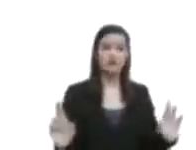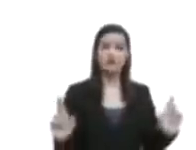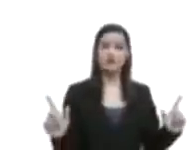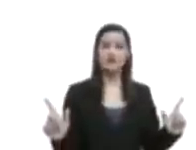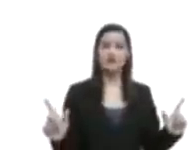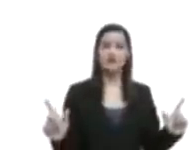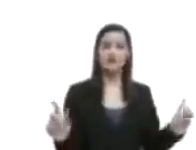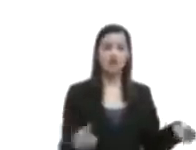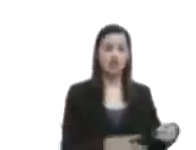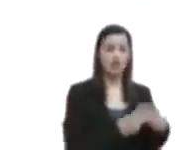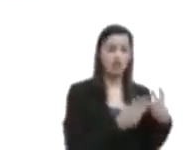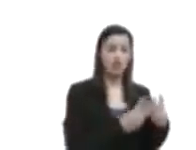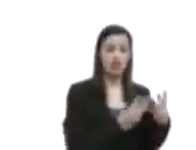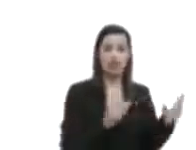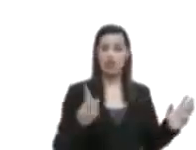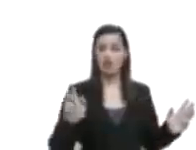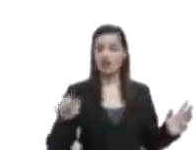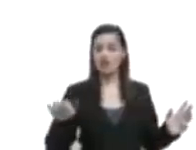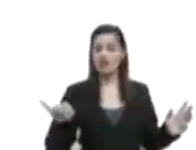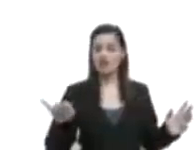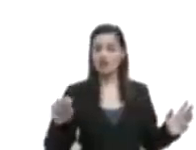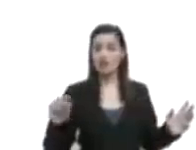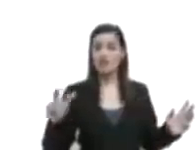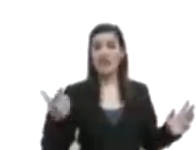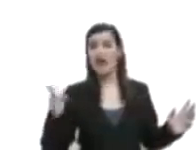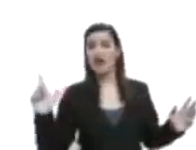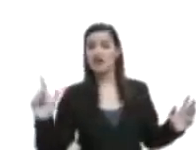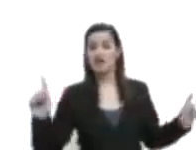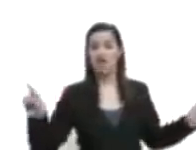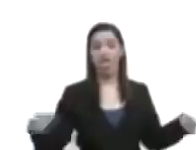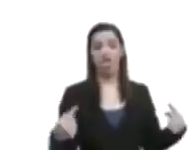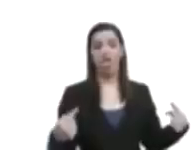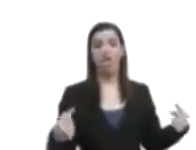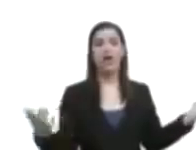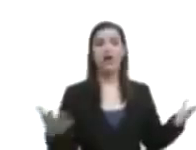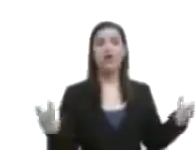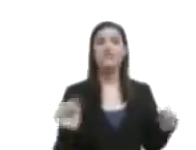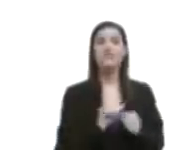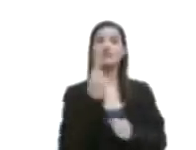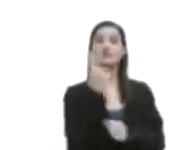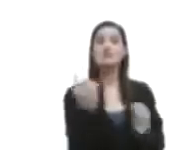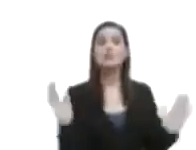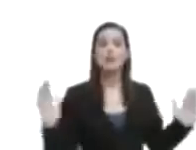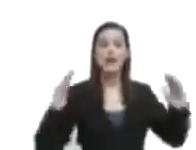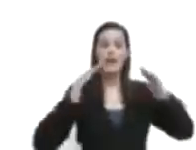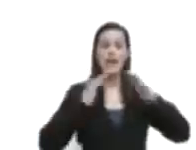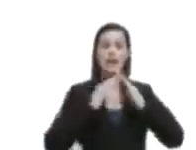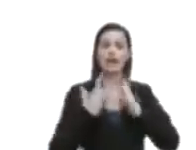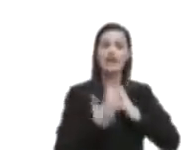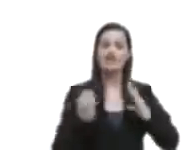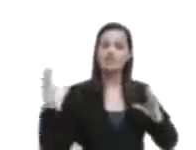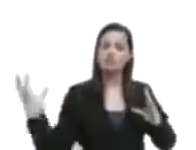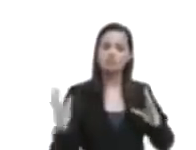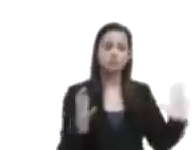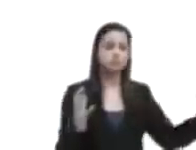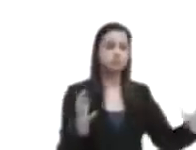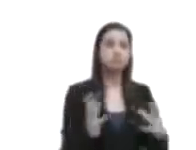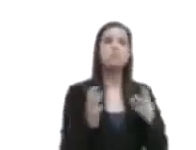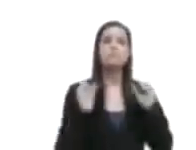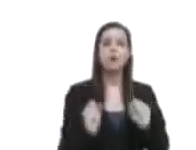constante conflito. Ele fez uma igreja de judeus e de gentios. Agora vamos ver rapidamente características do